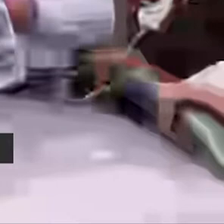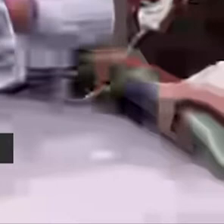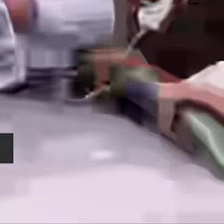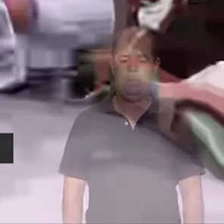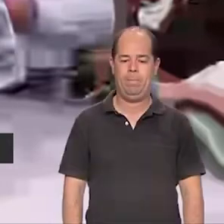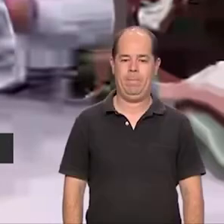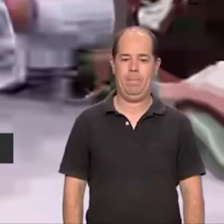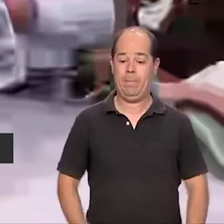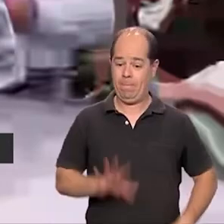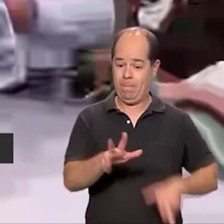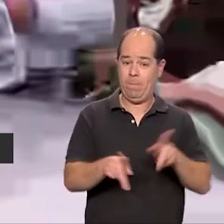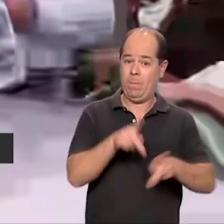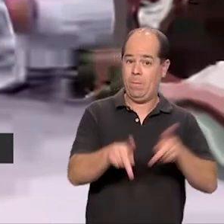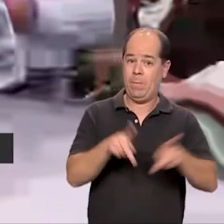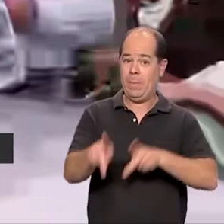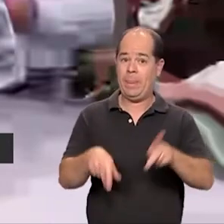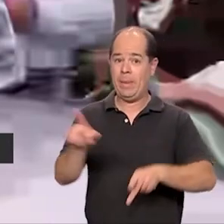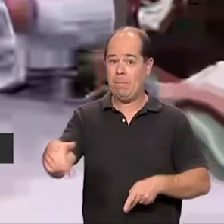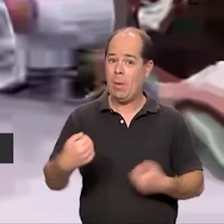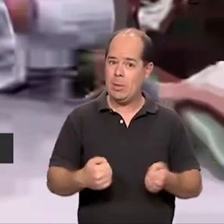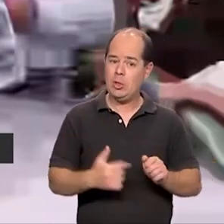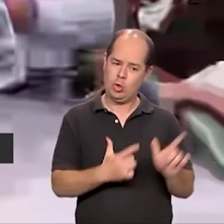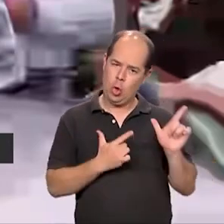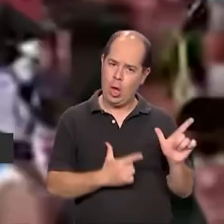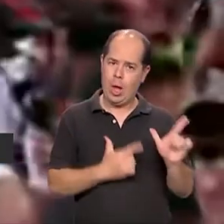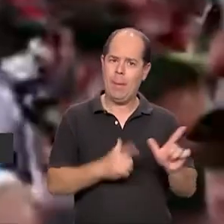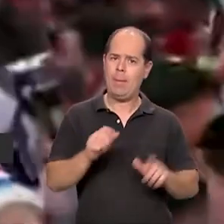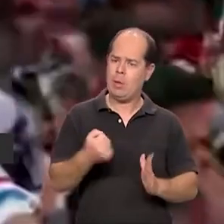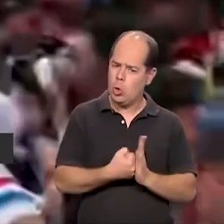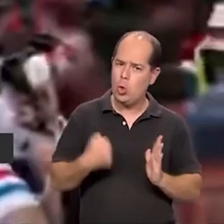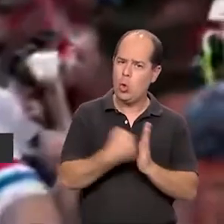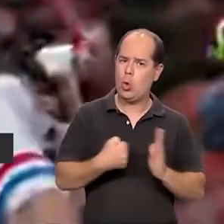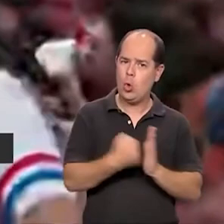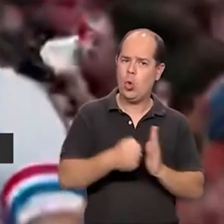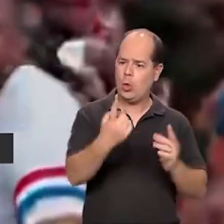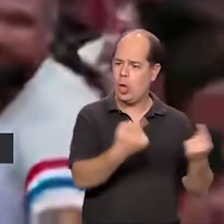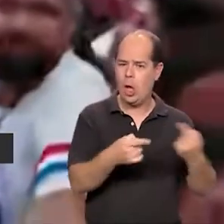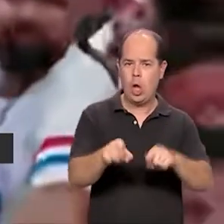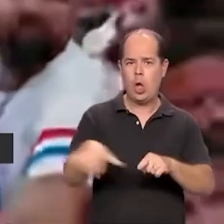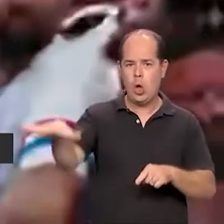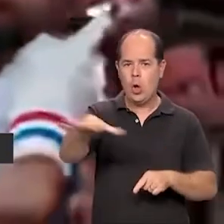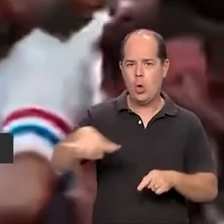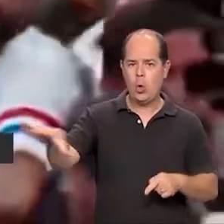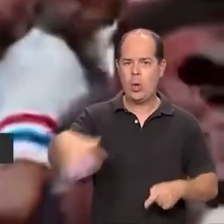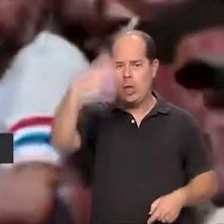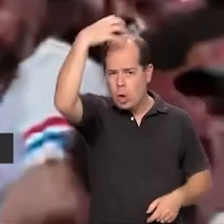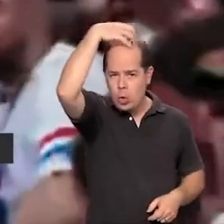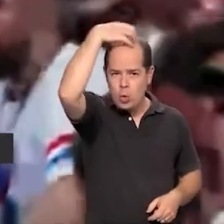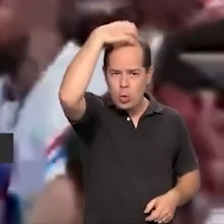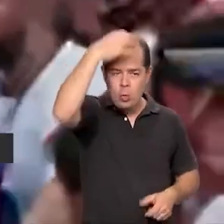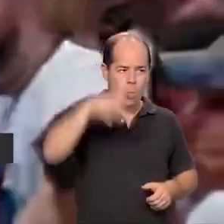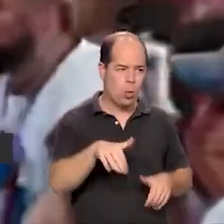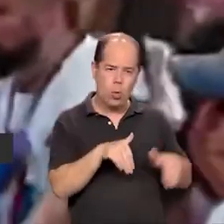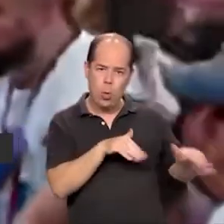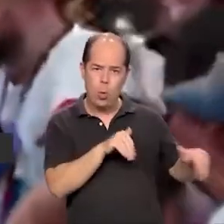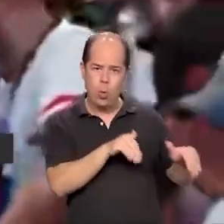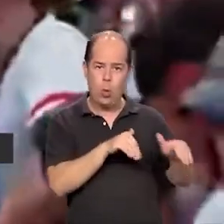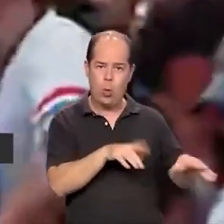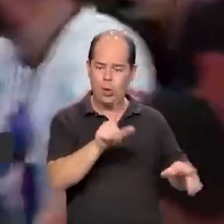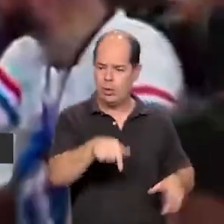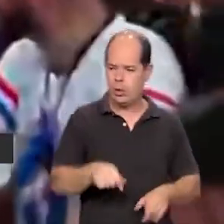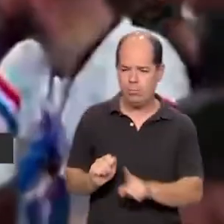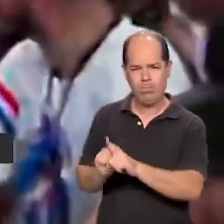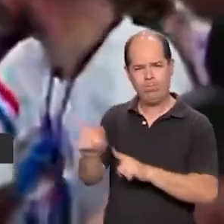de se unir e lutar contra as tropas da coroa lusitana e, finalmente,